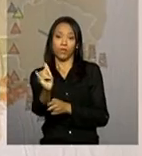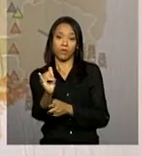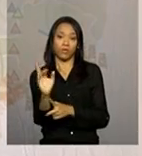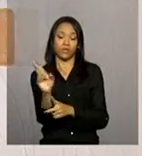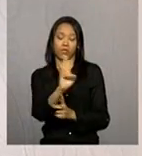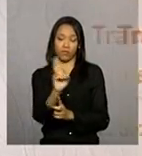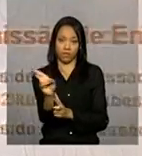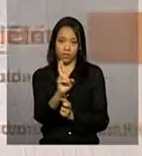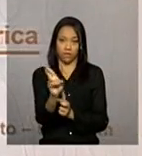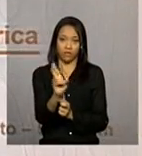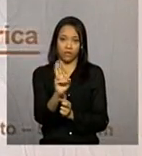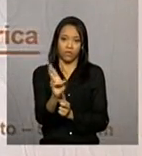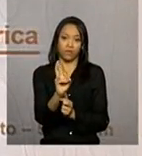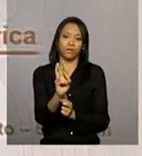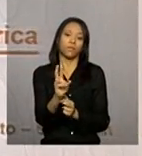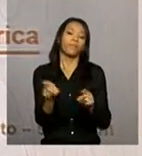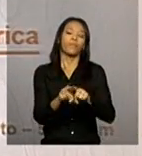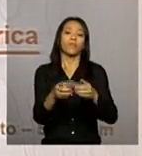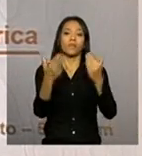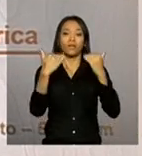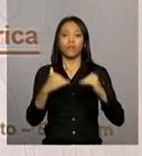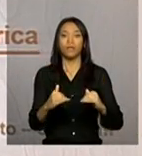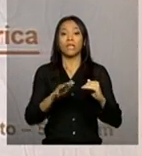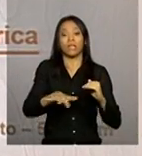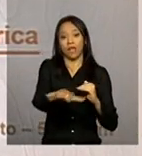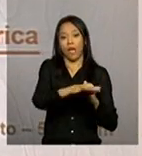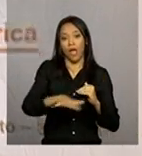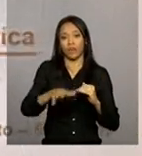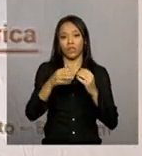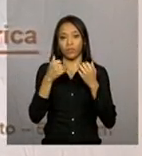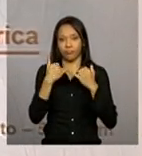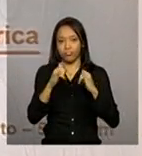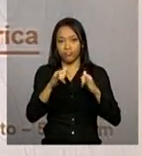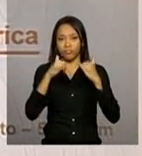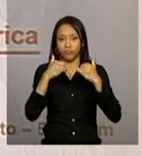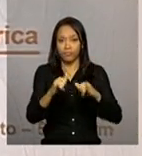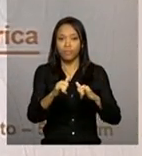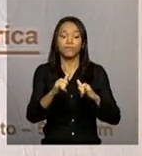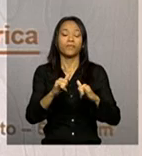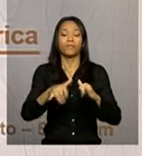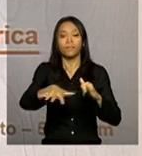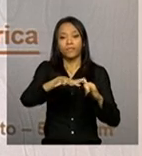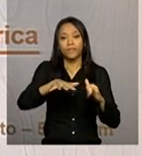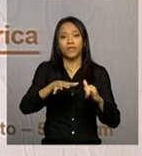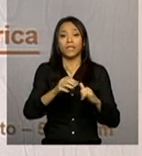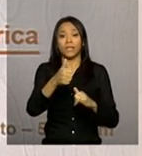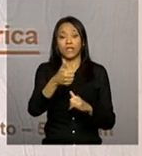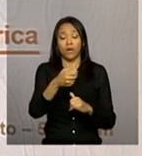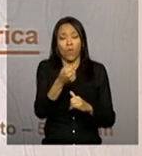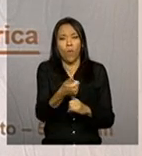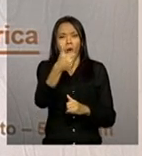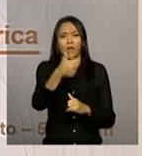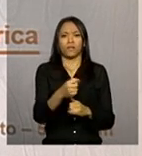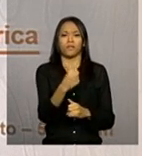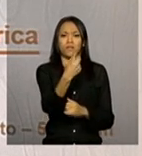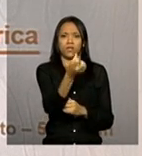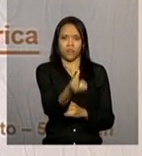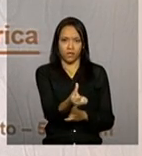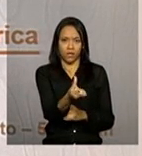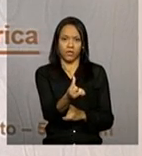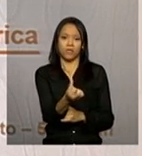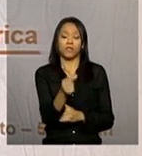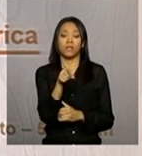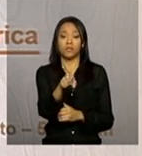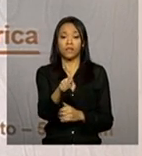253,3 bilhões de reais. Na área de geração de energia, entraram em operação quase 16 mil